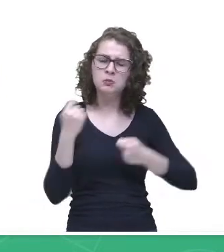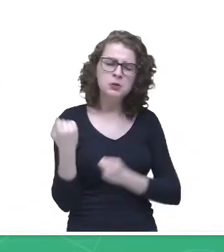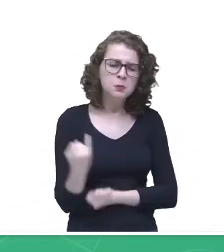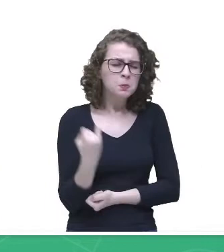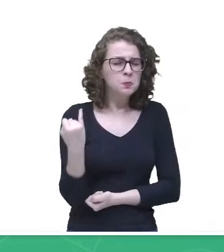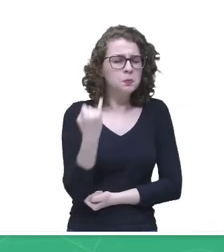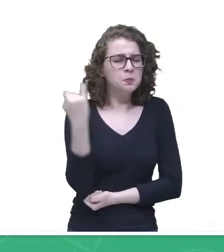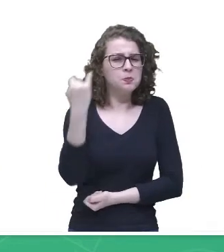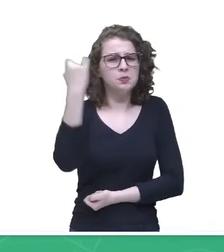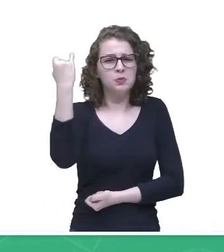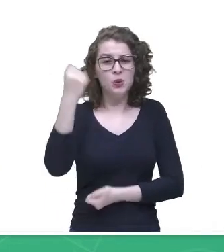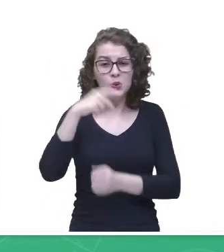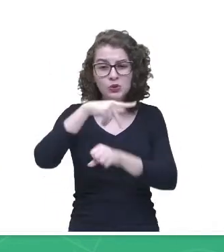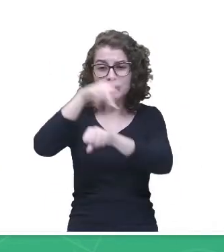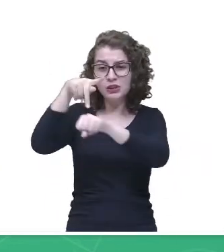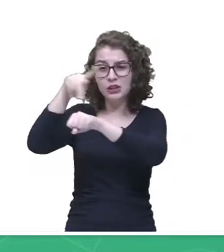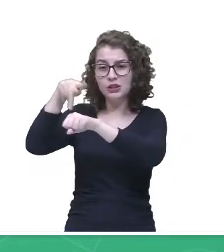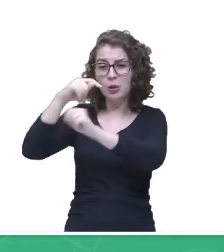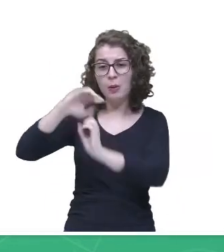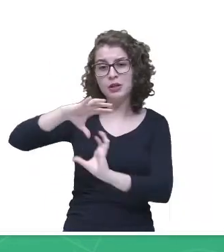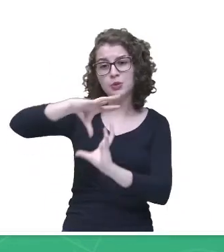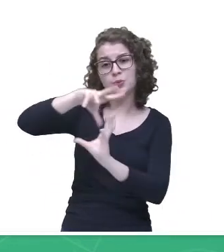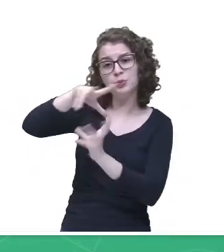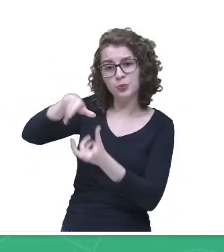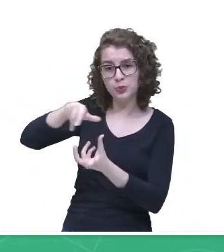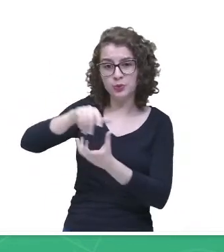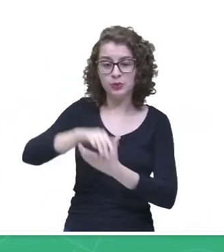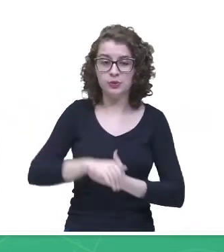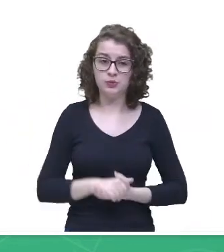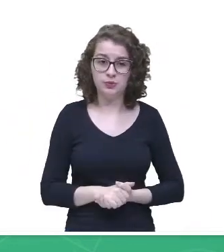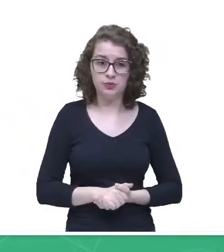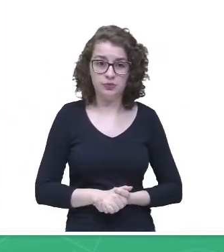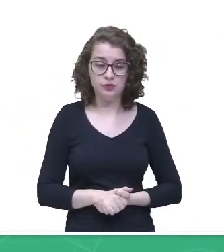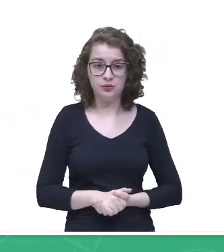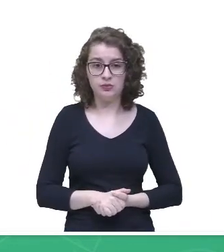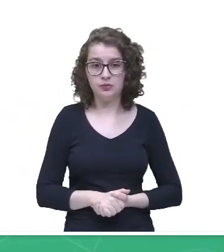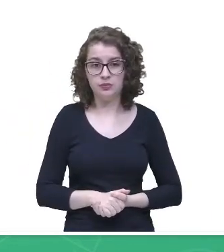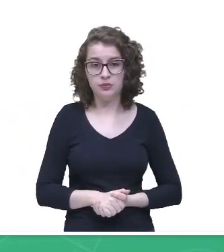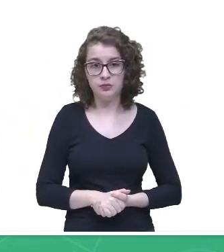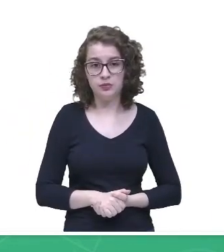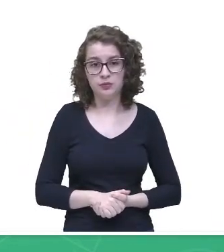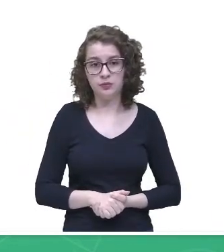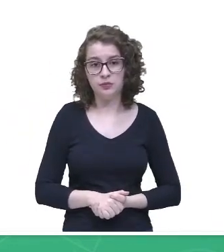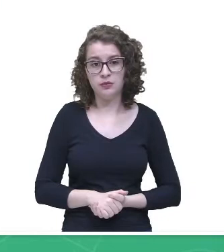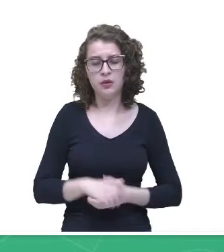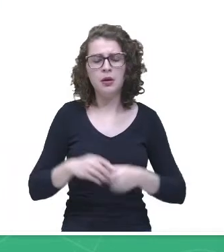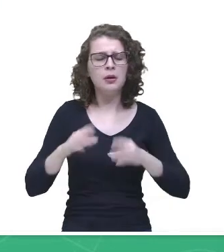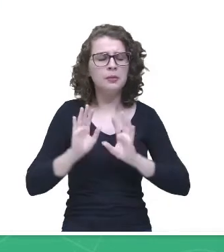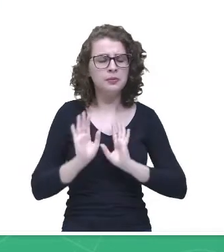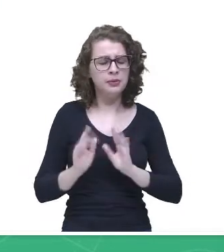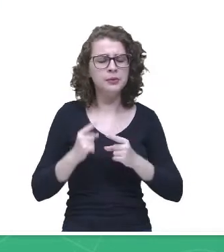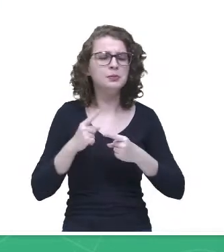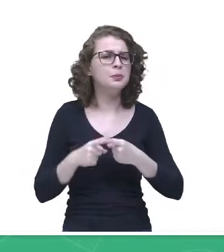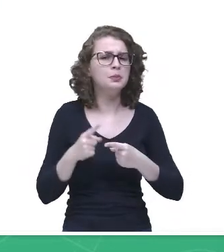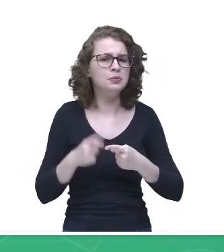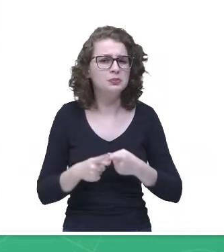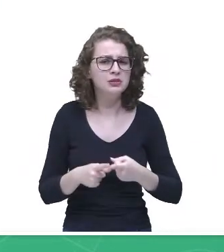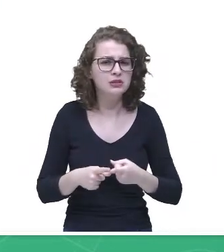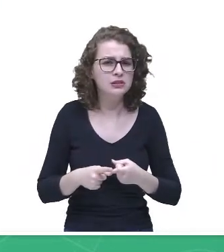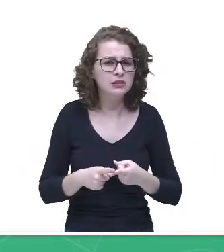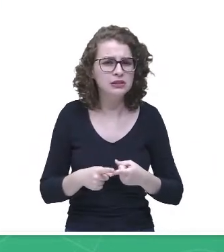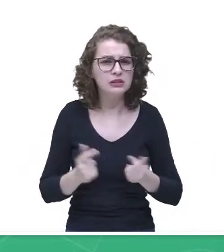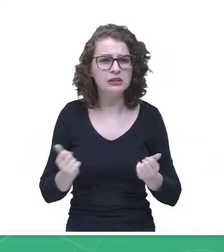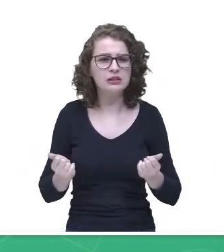importante não só para o nosso país, mas também, né, para outros países. Mas por que eu enfoco aqui bastante